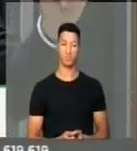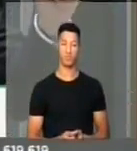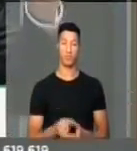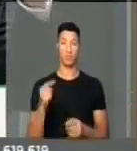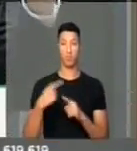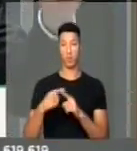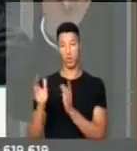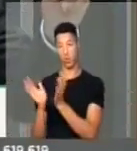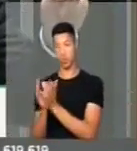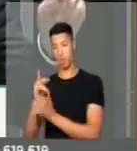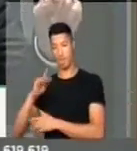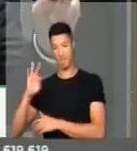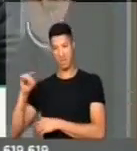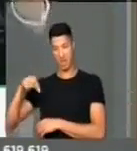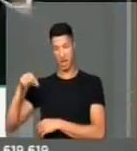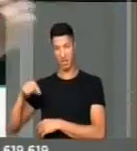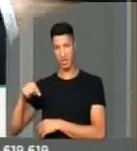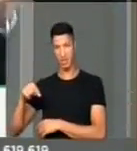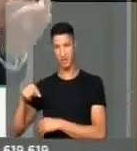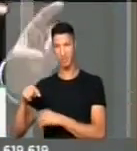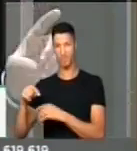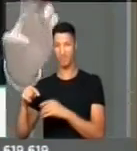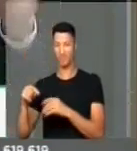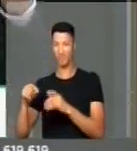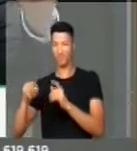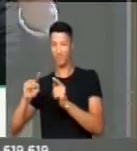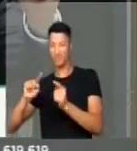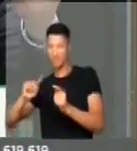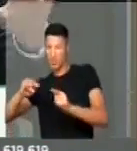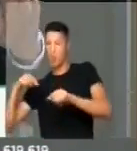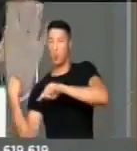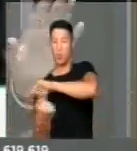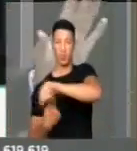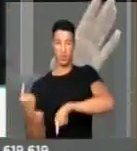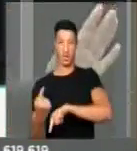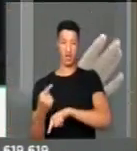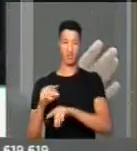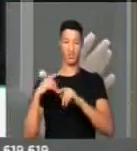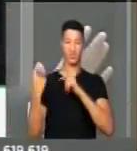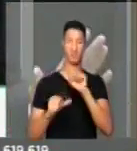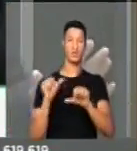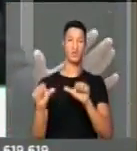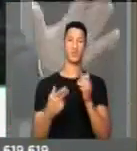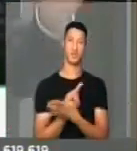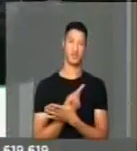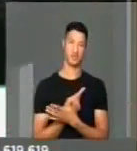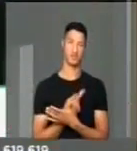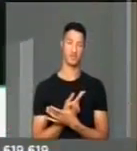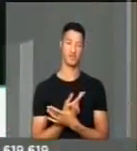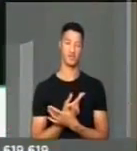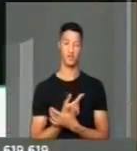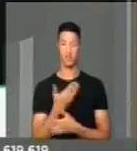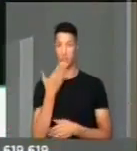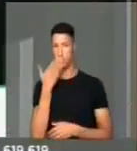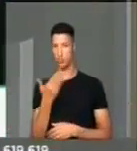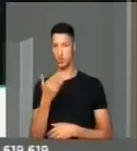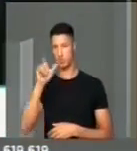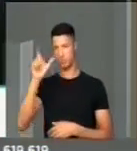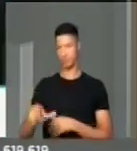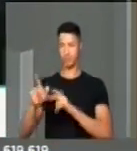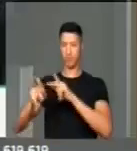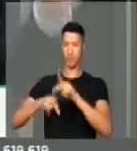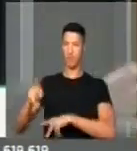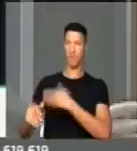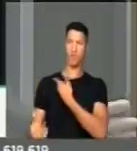Porque eles são ao contrário de tudo que tem de bom. A maneira com que esse